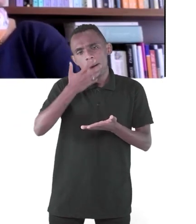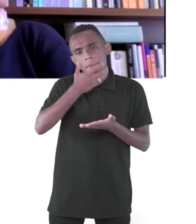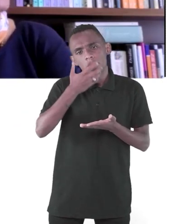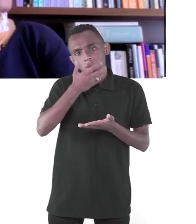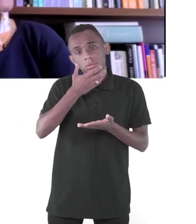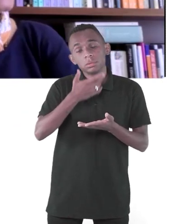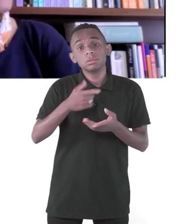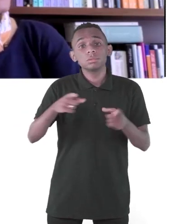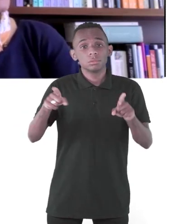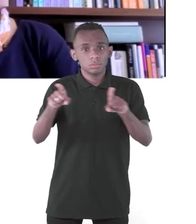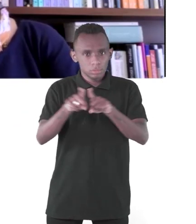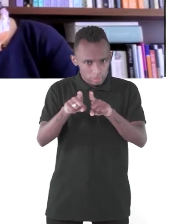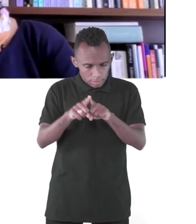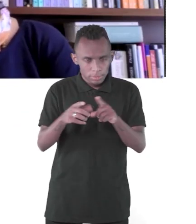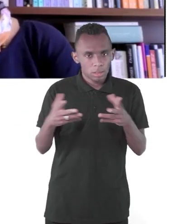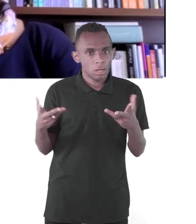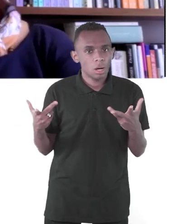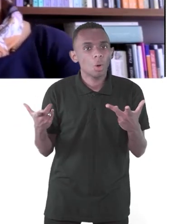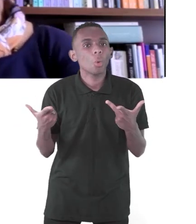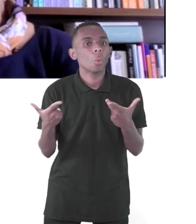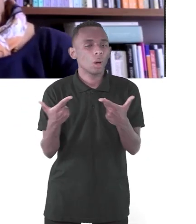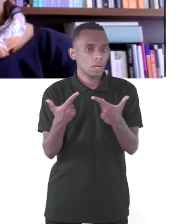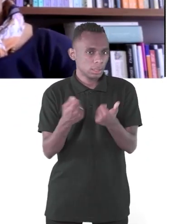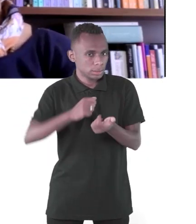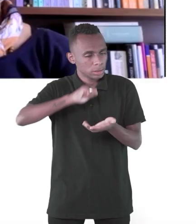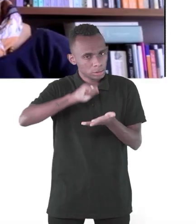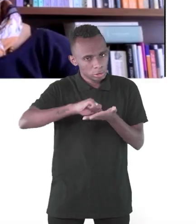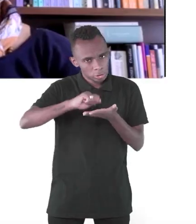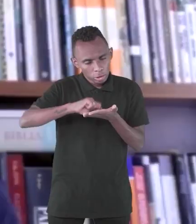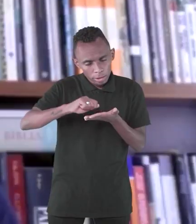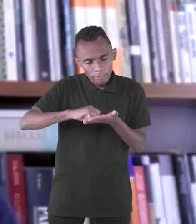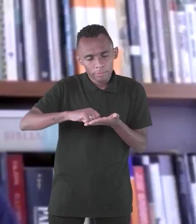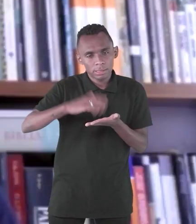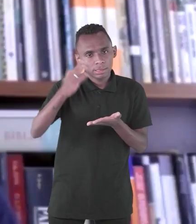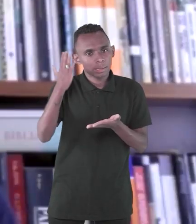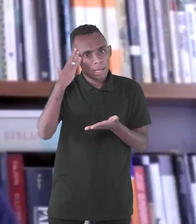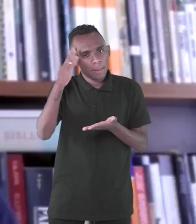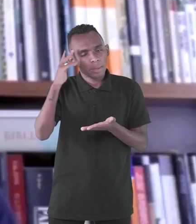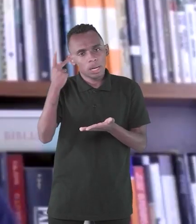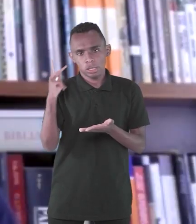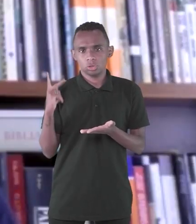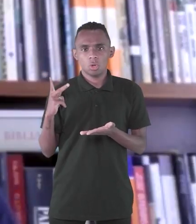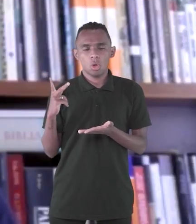É também a qualidade da narrativa. Eu acho que a composição...